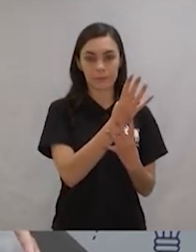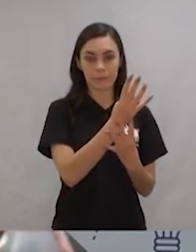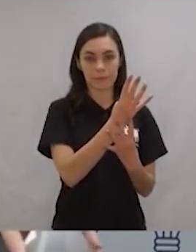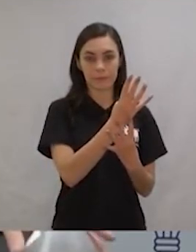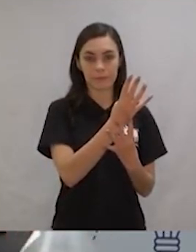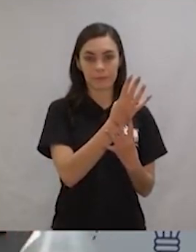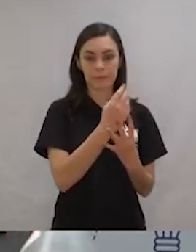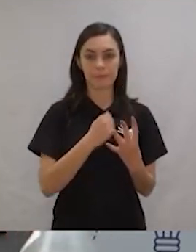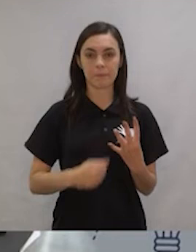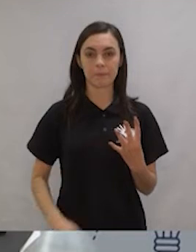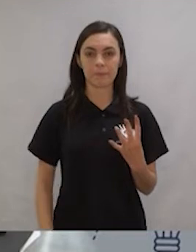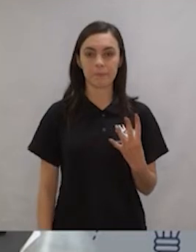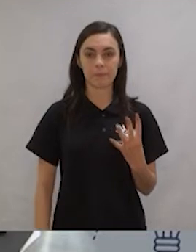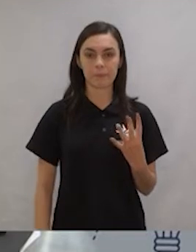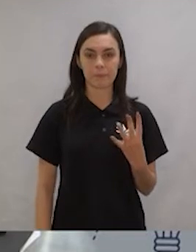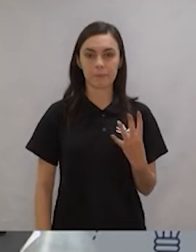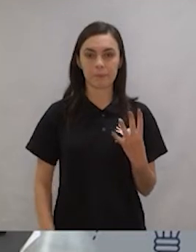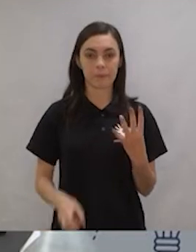4,